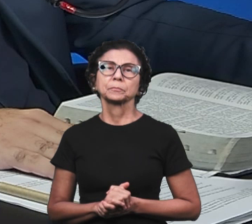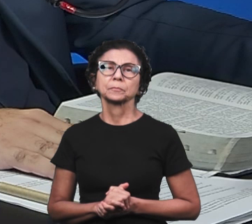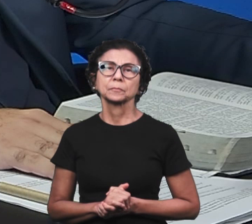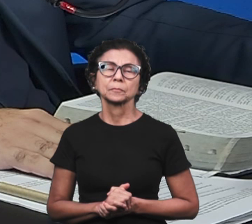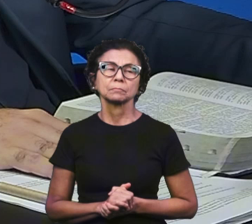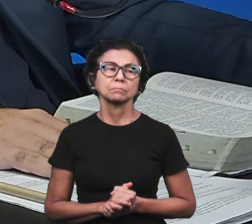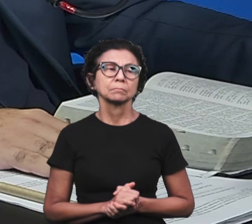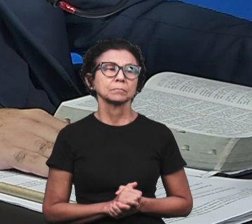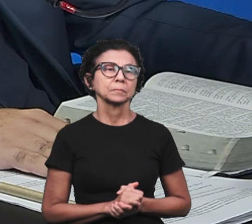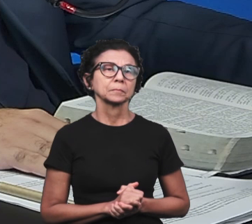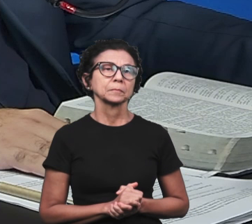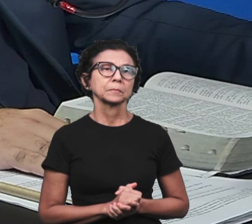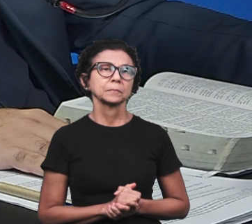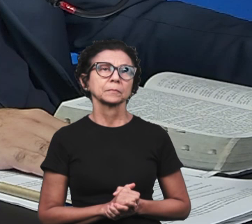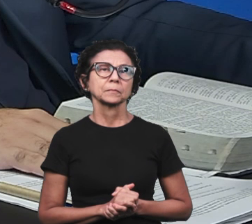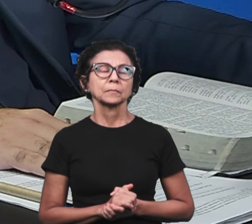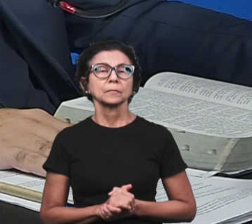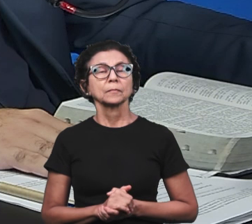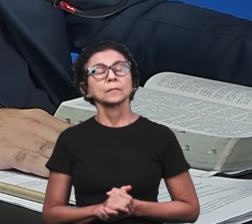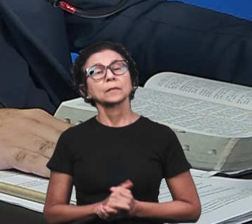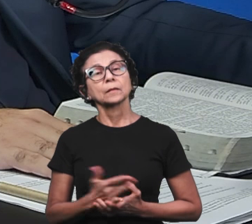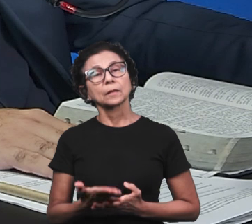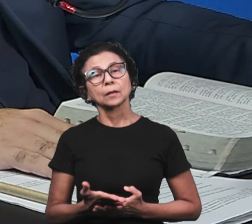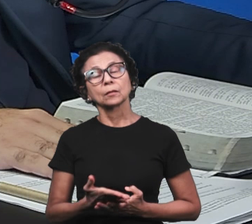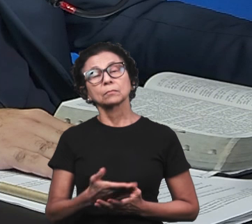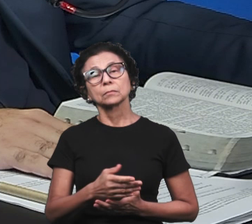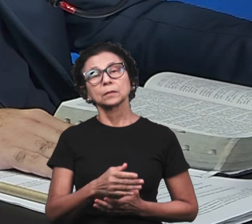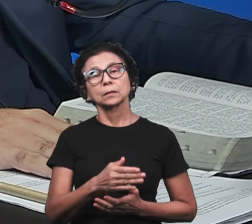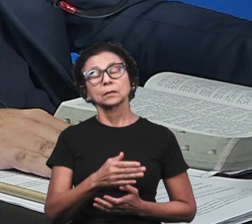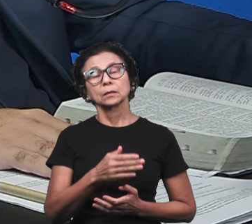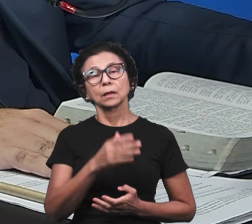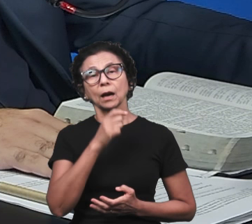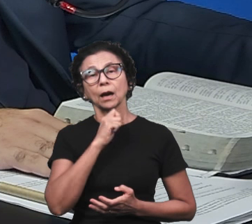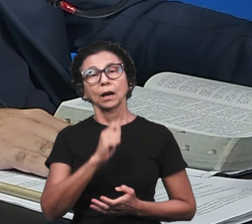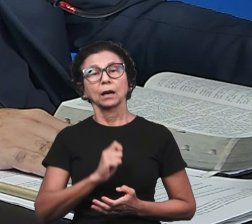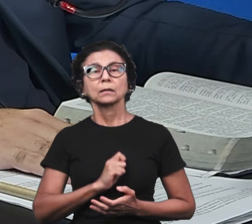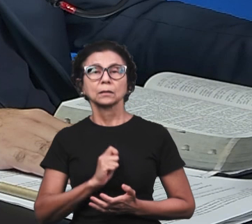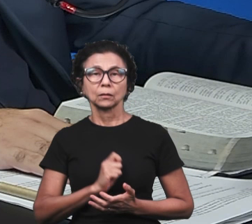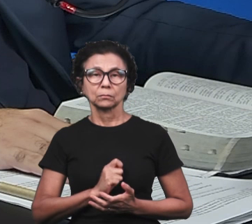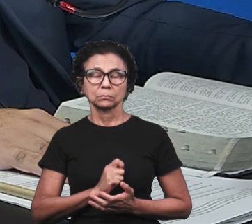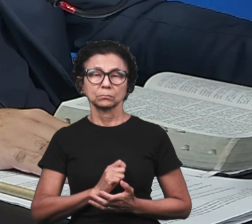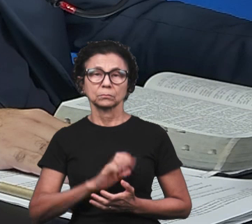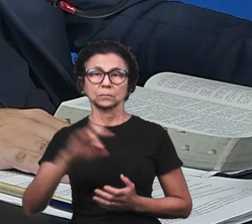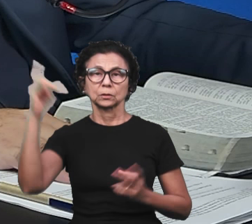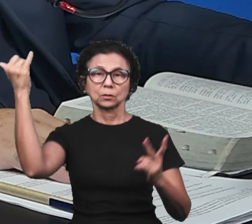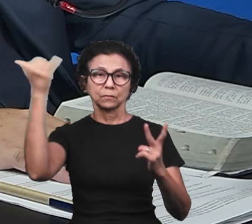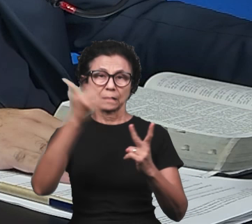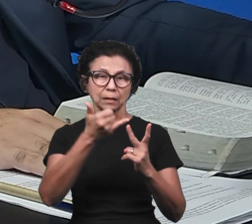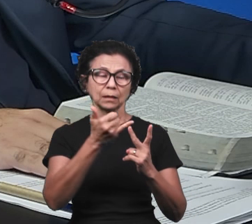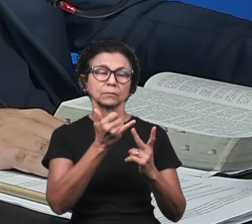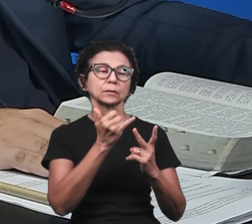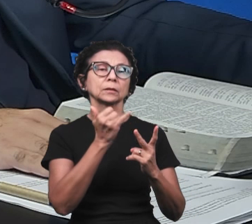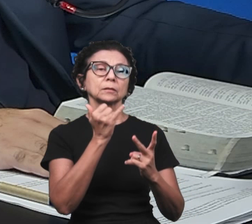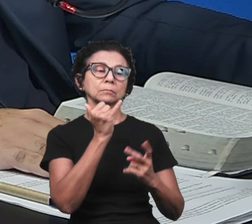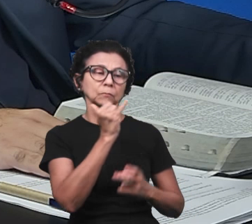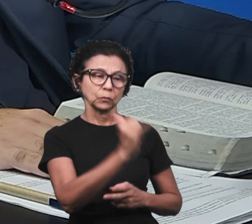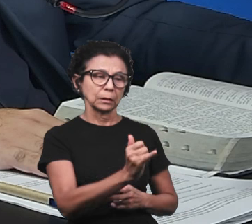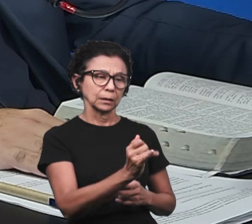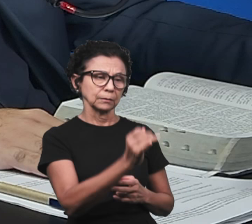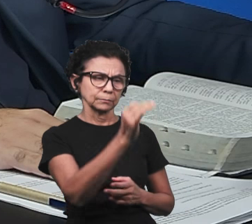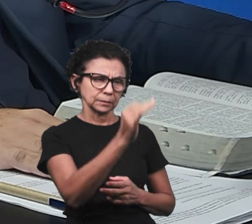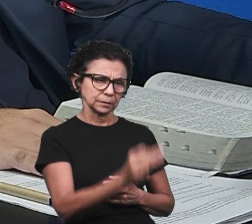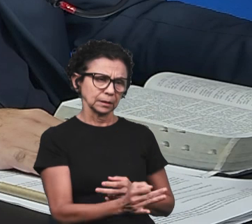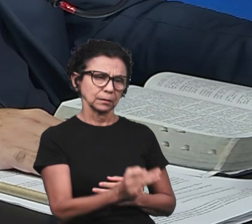foi a missão de Arão. Ele transmitiu isso, inclusive, para os seus filhos, que também eram sacerdotes. Arão